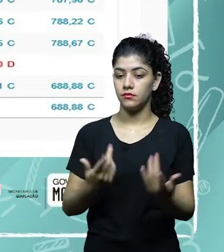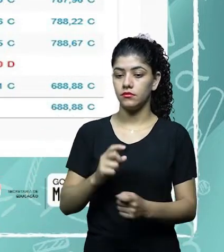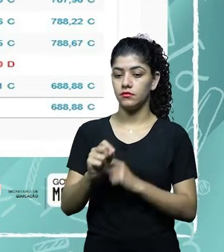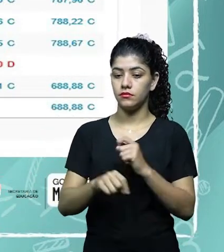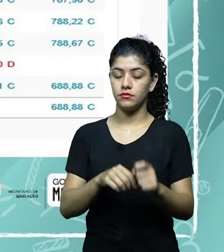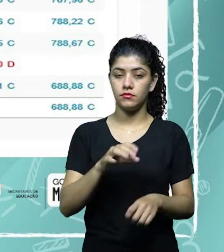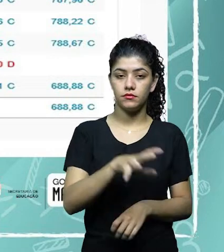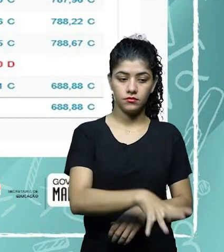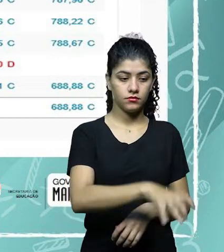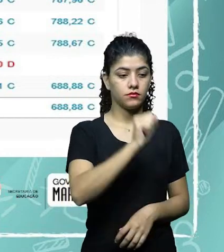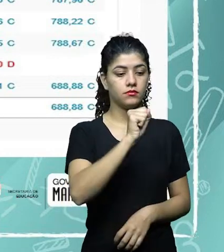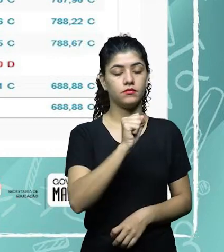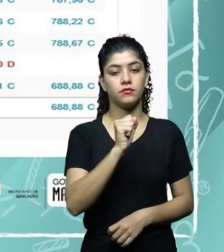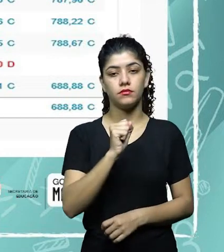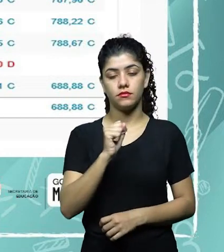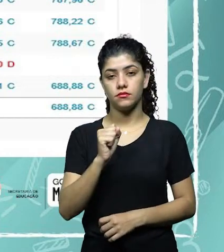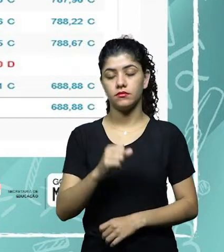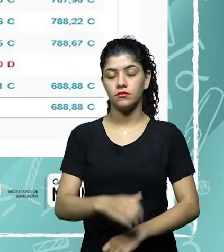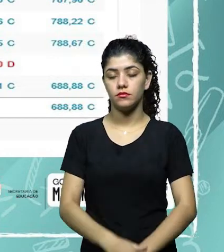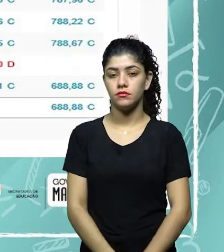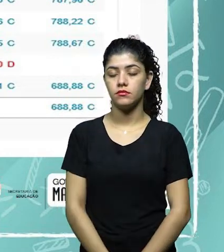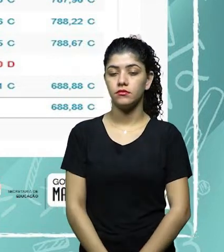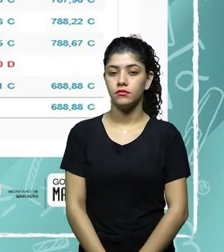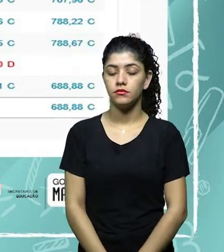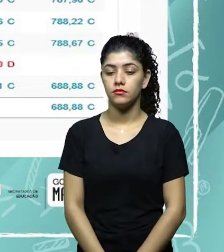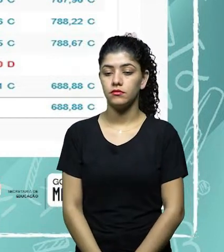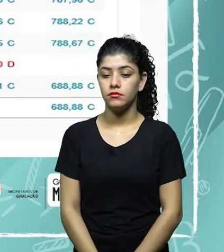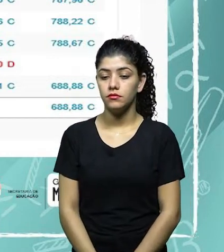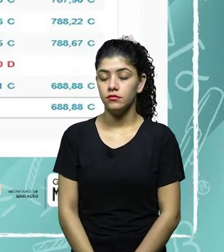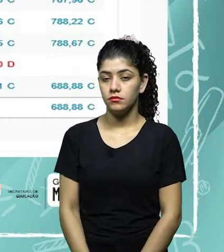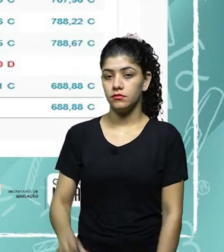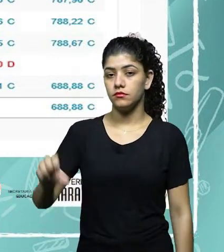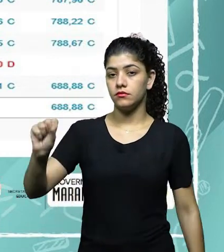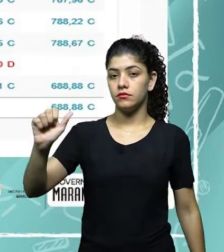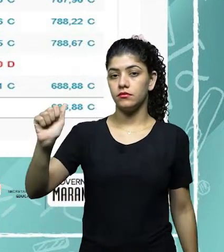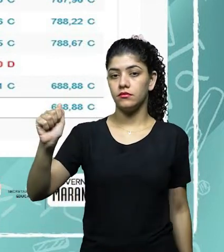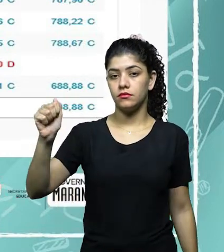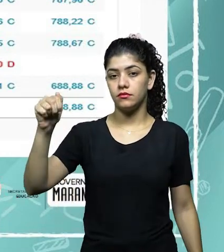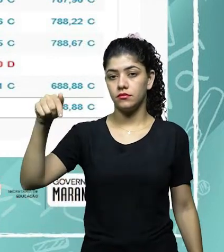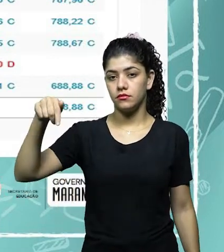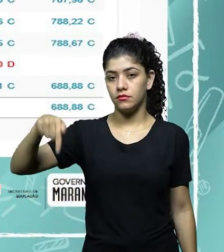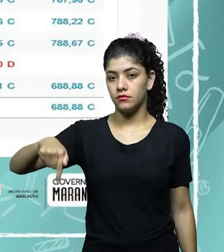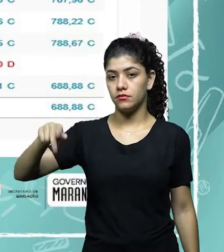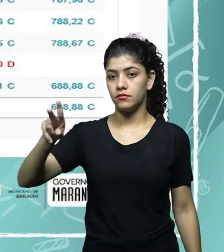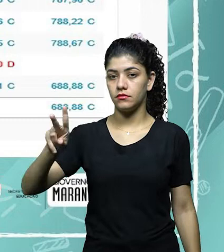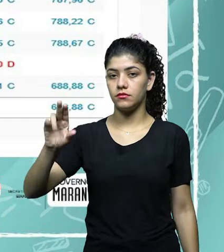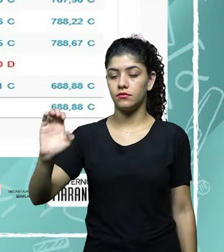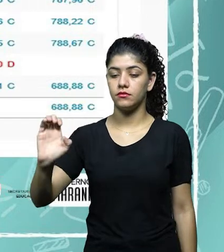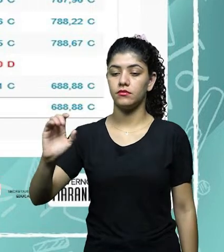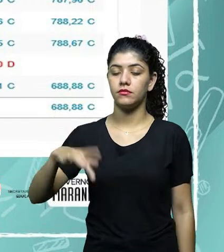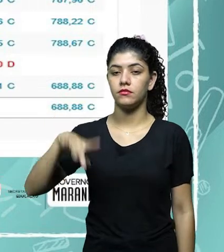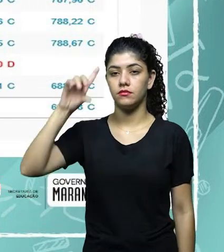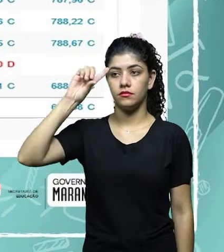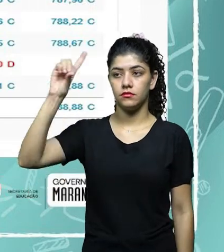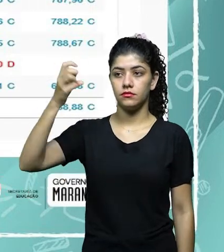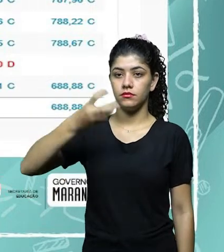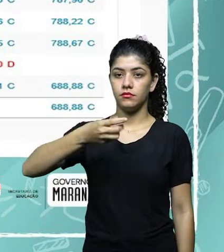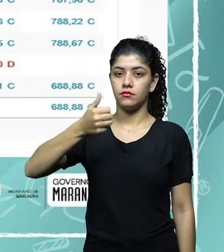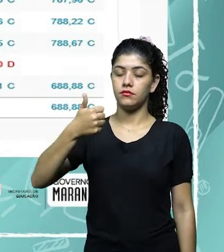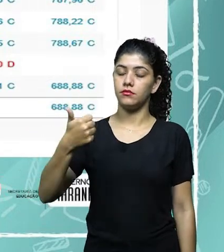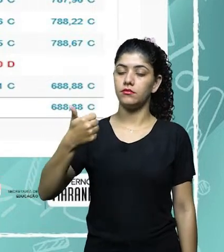saiu? Um saque no banco 24 horas. Então, no dia